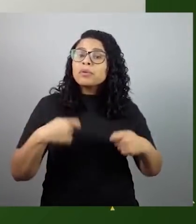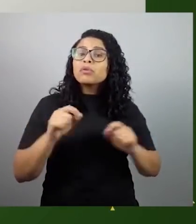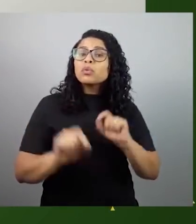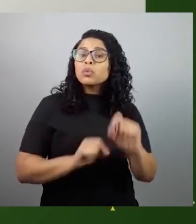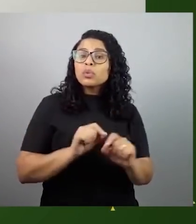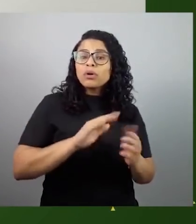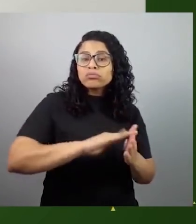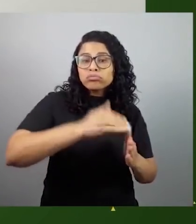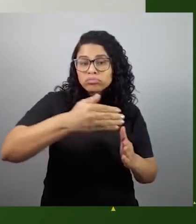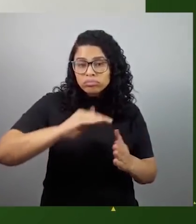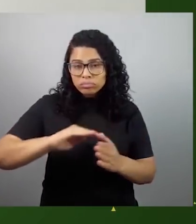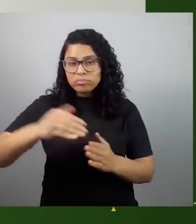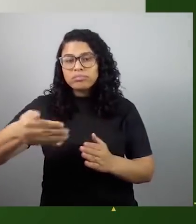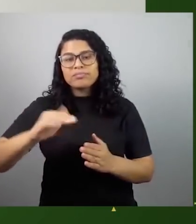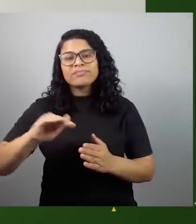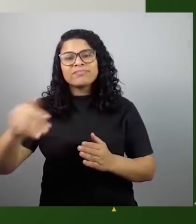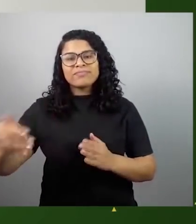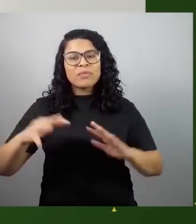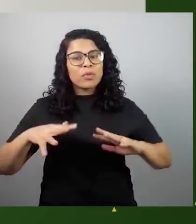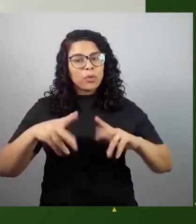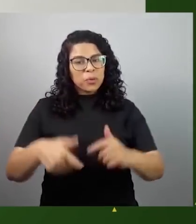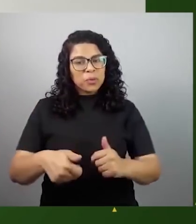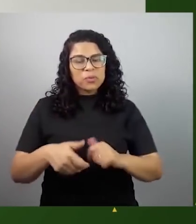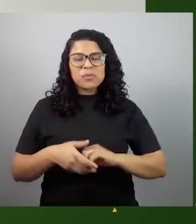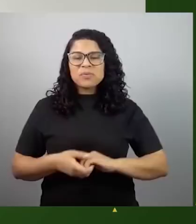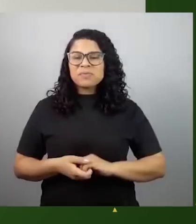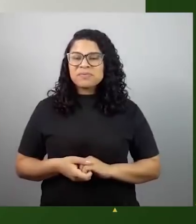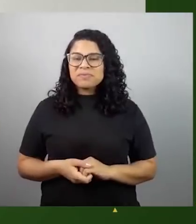tampas dos potes. Vamos lá?